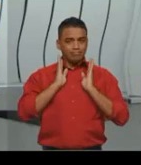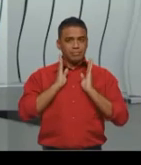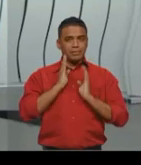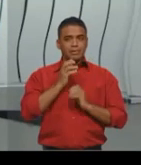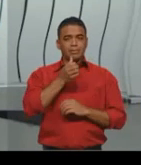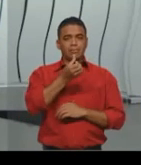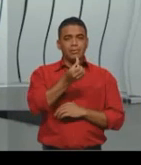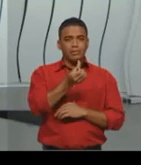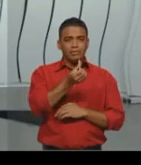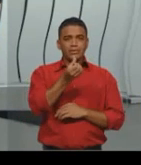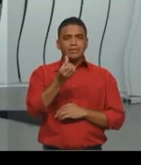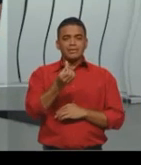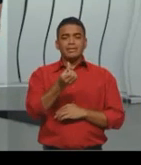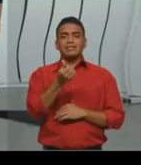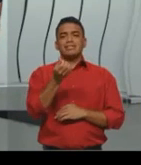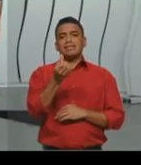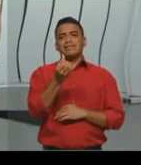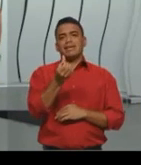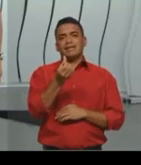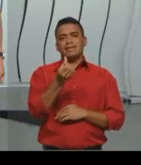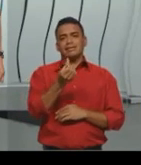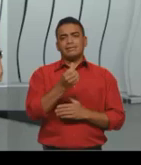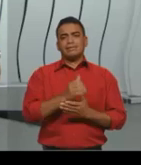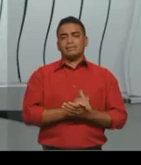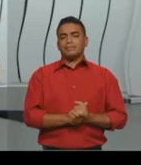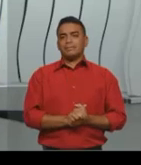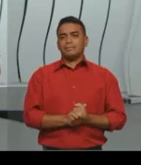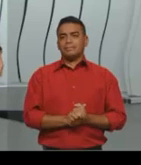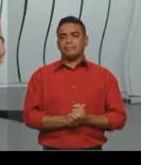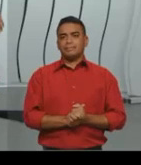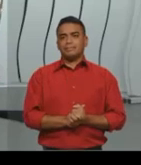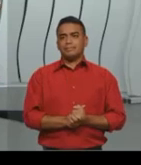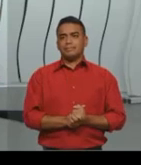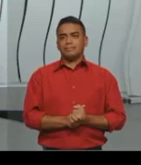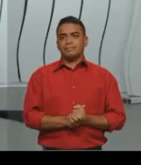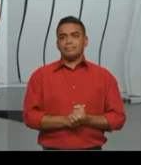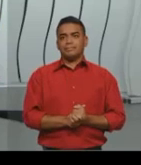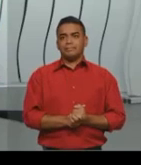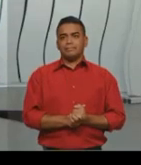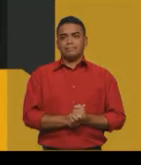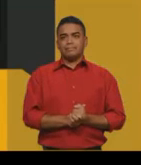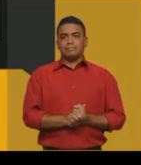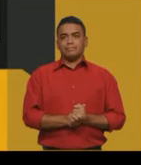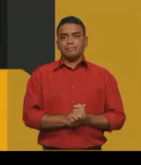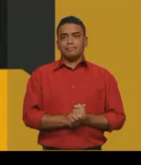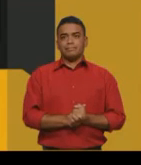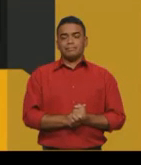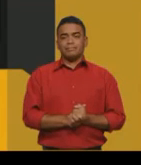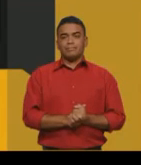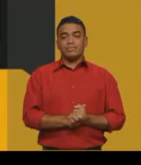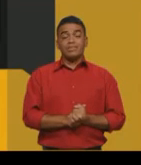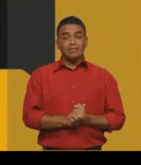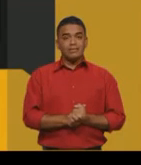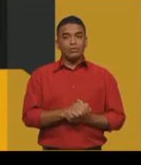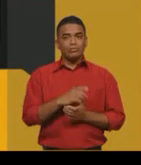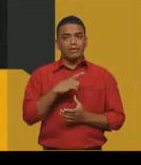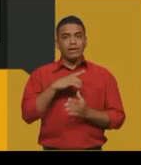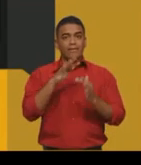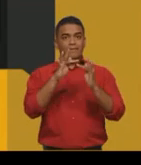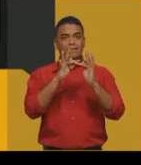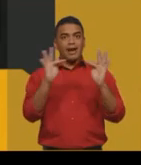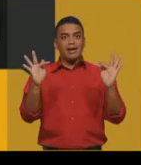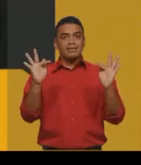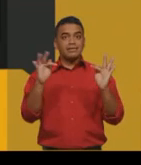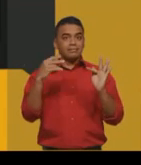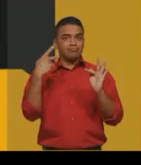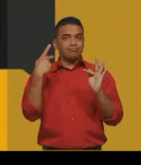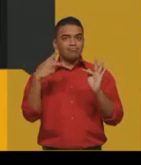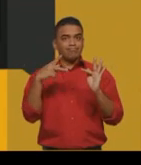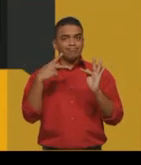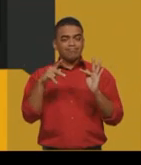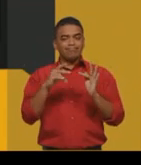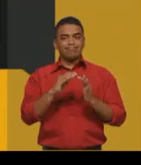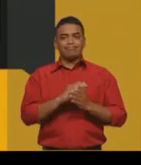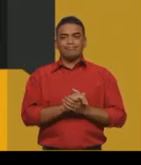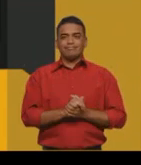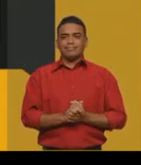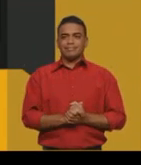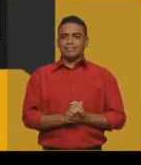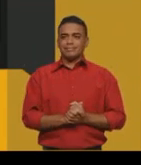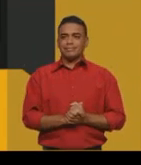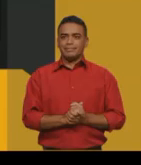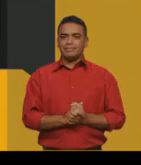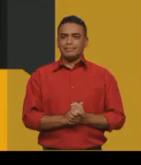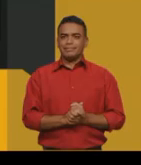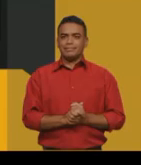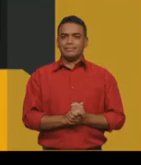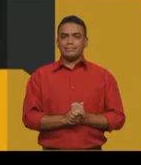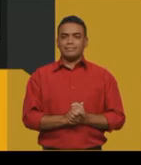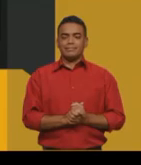1616. Então a gente pegou aqui, gosto de pegar com uma frase, então ele fala aqui no final. A fool thinks